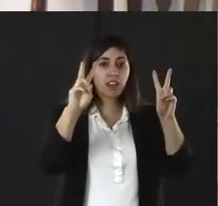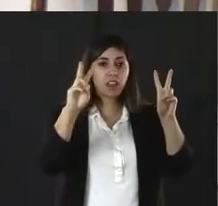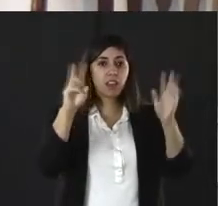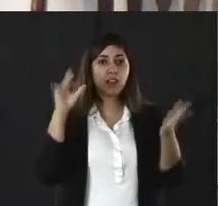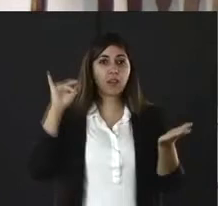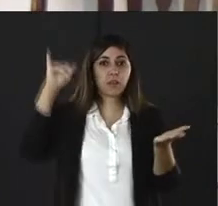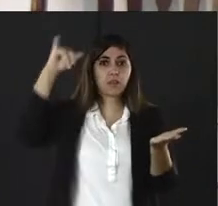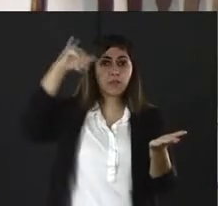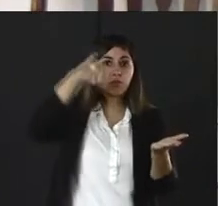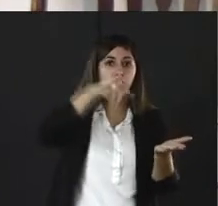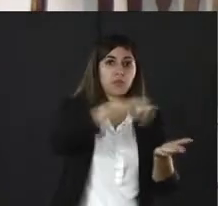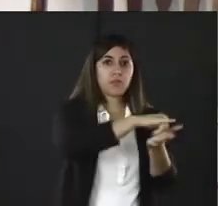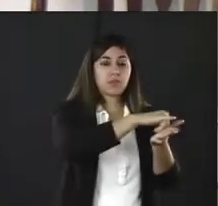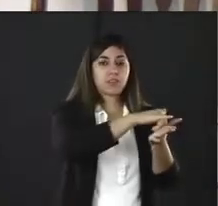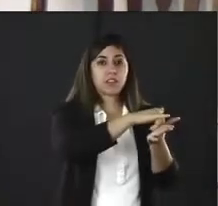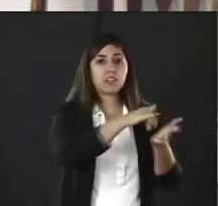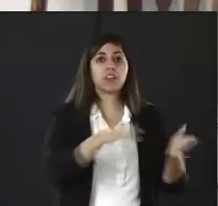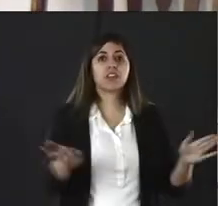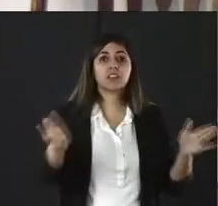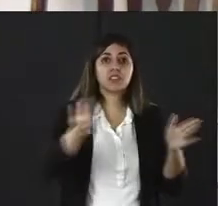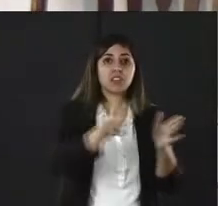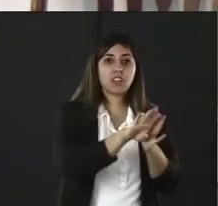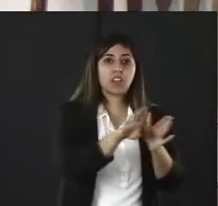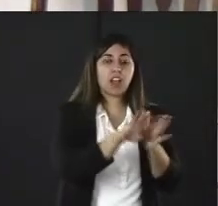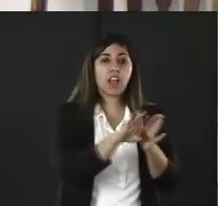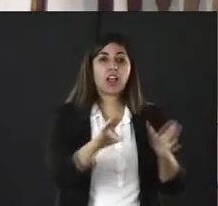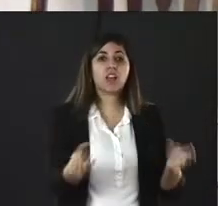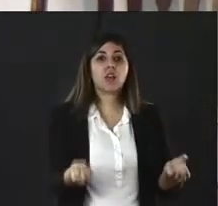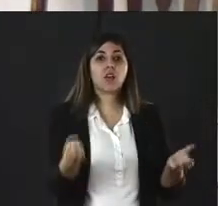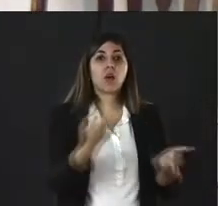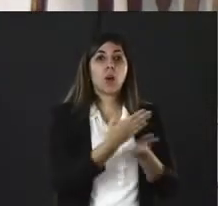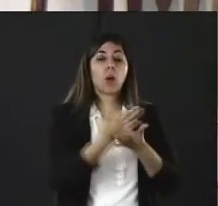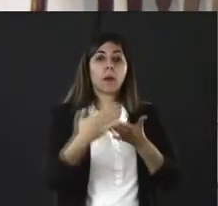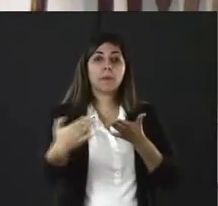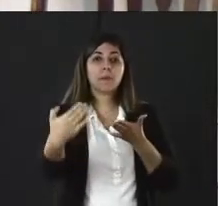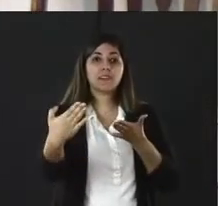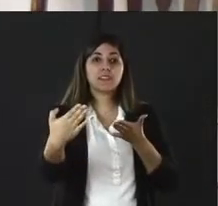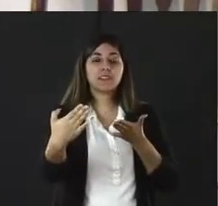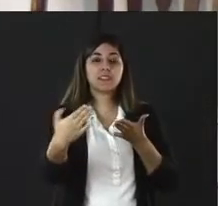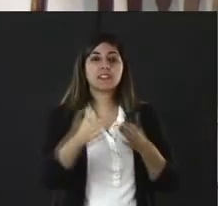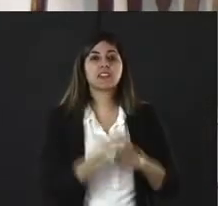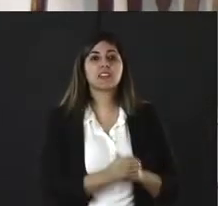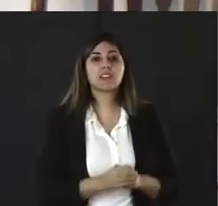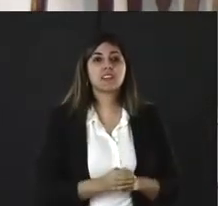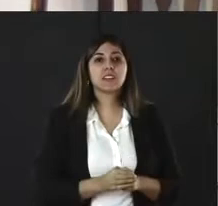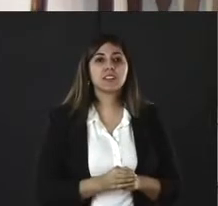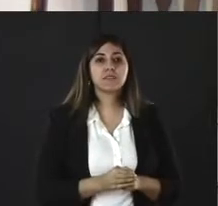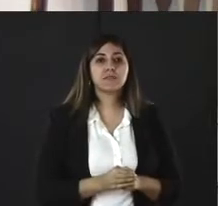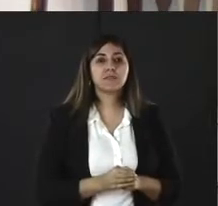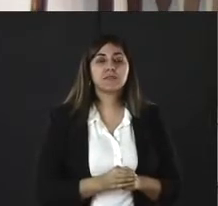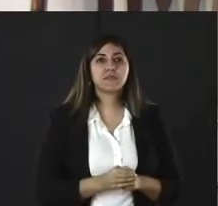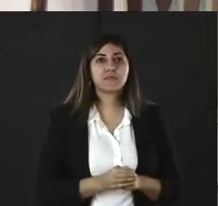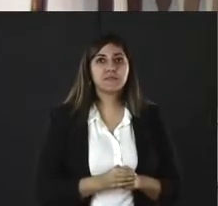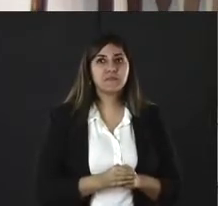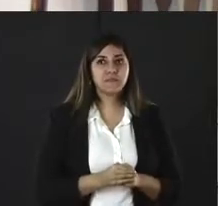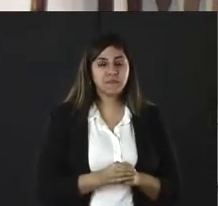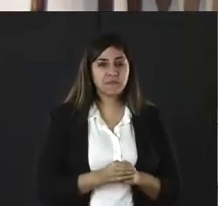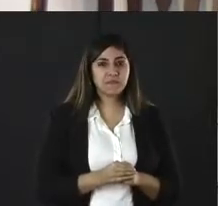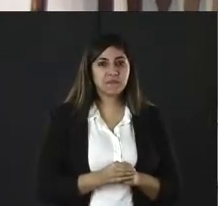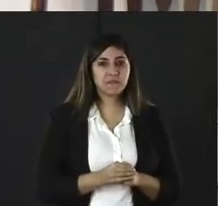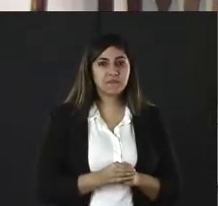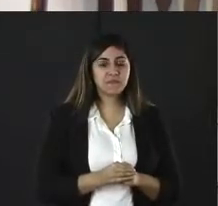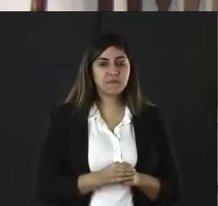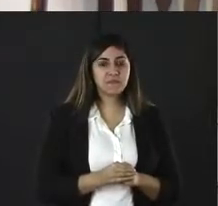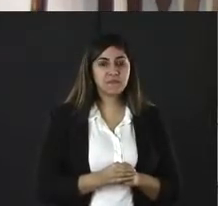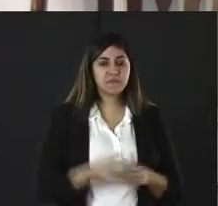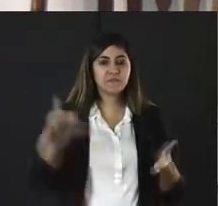no aeroporto eles pedem que se acione o vetor ou os vetores que